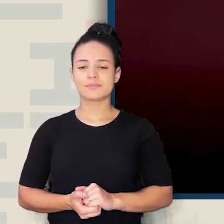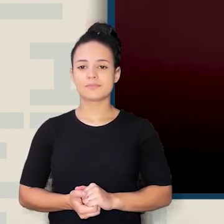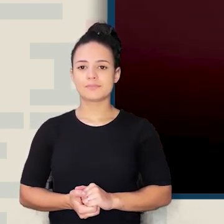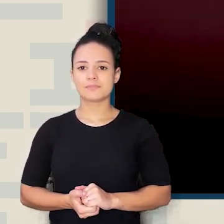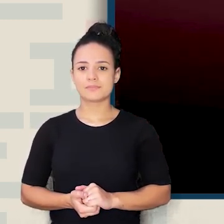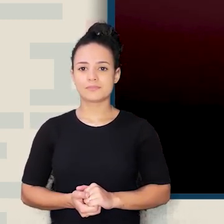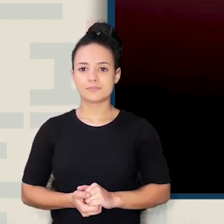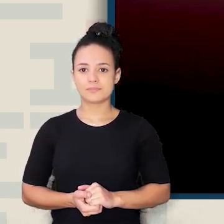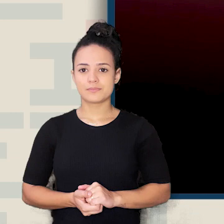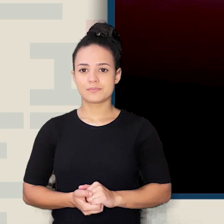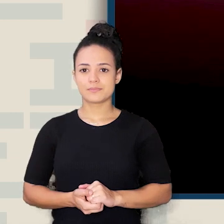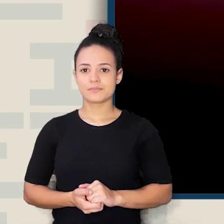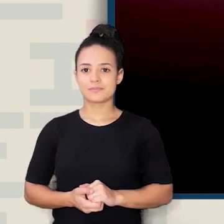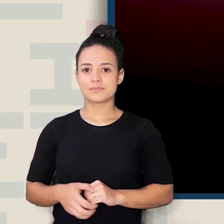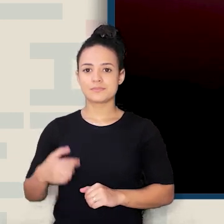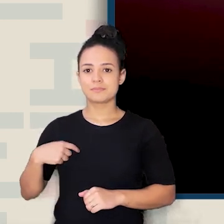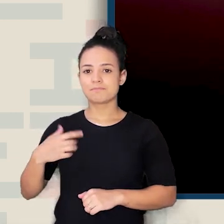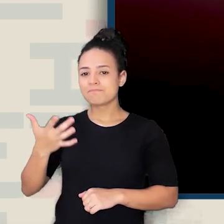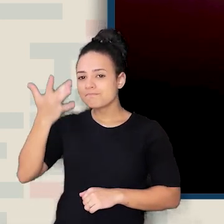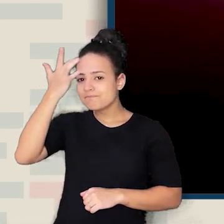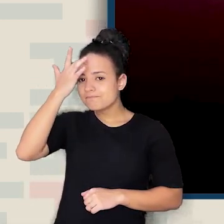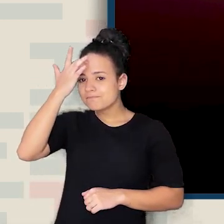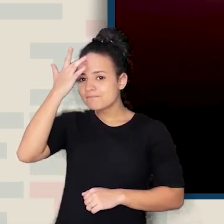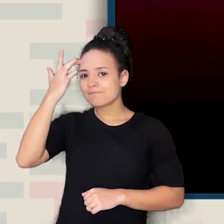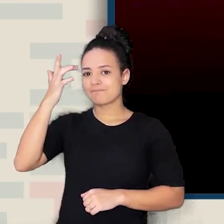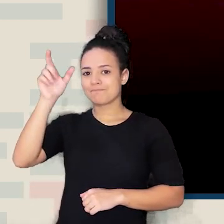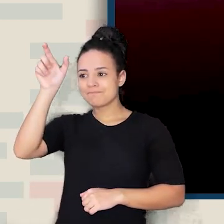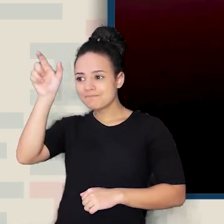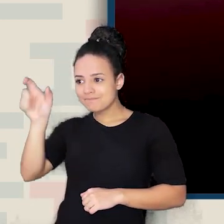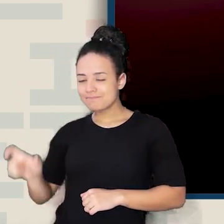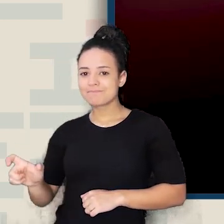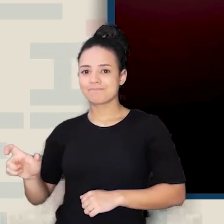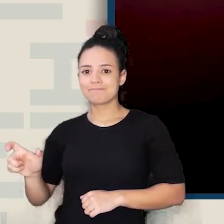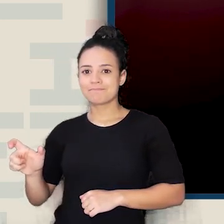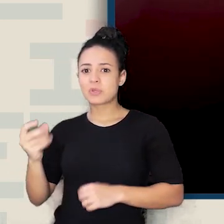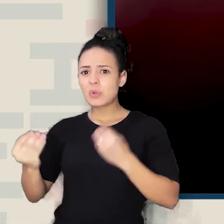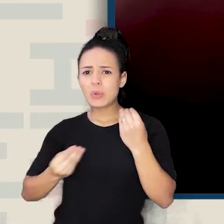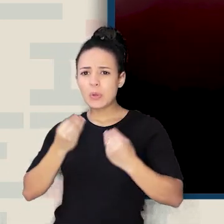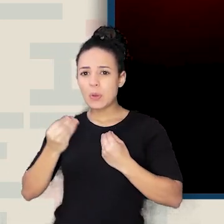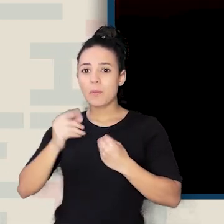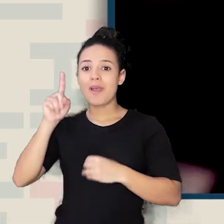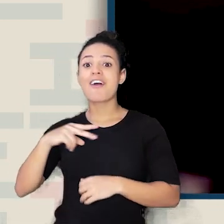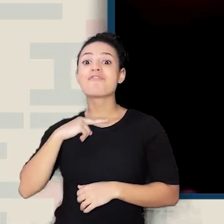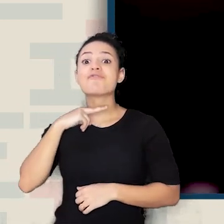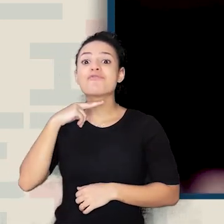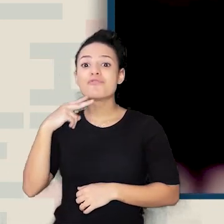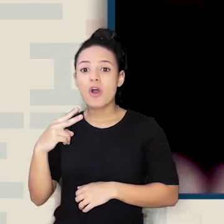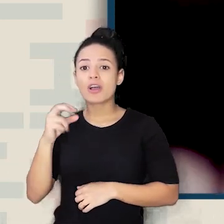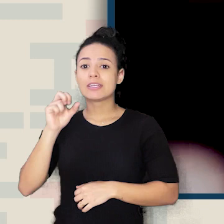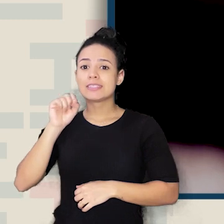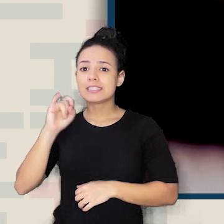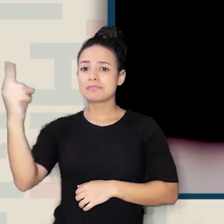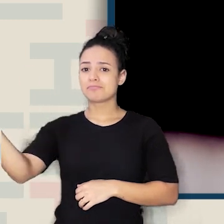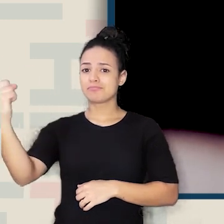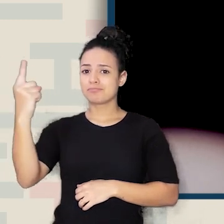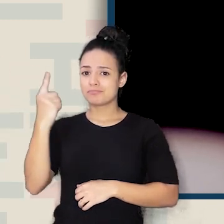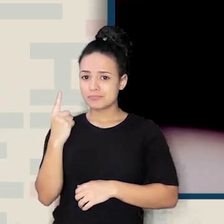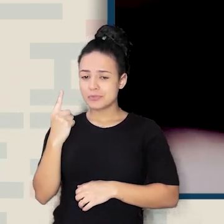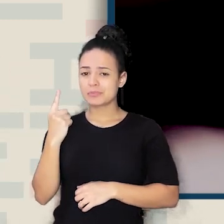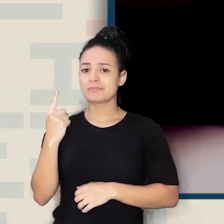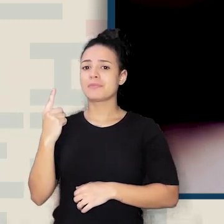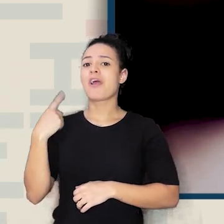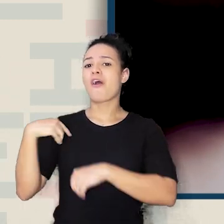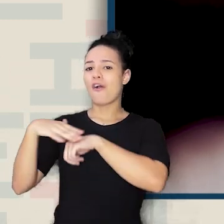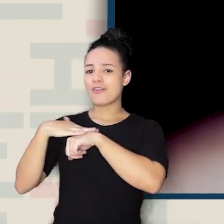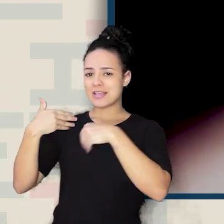A memorização das pessoas, para quem não enxerga, é a voz. Sempre. E se vocês chegarem e me cumprimentar, quando eu sair daqui na parada, eu vou saber